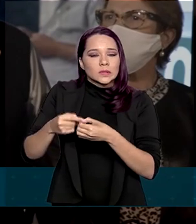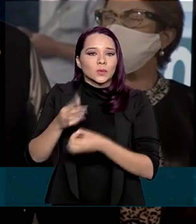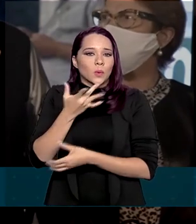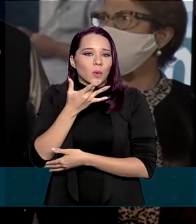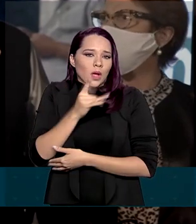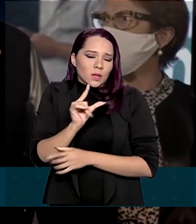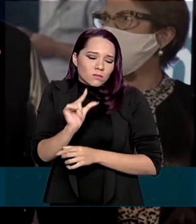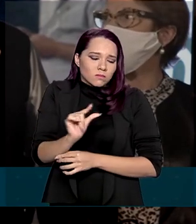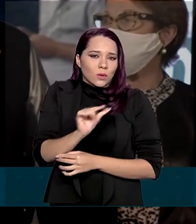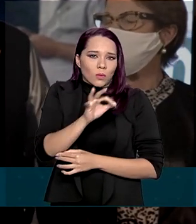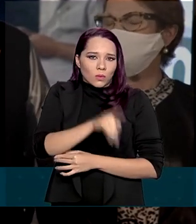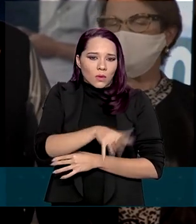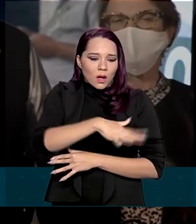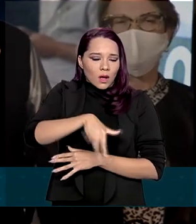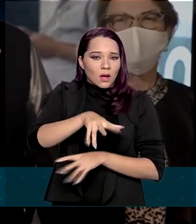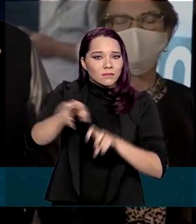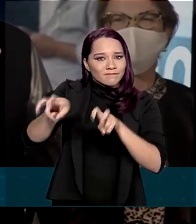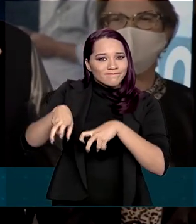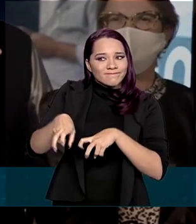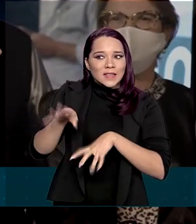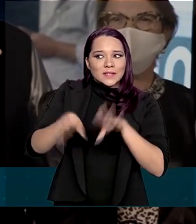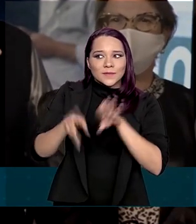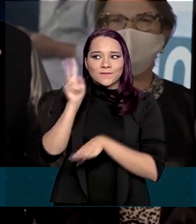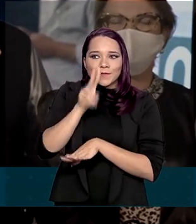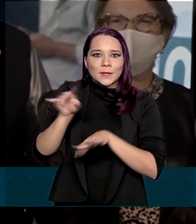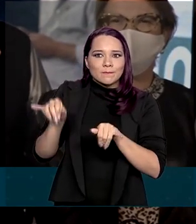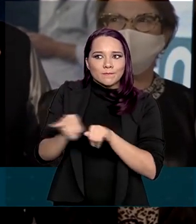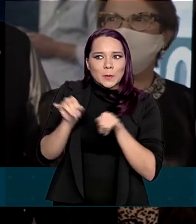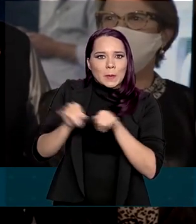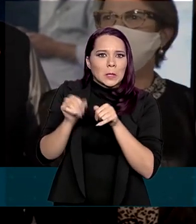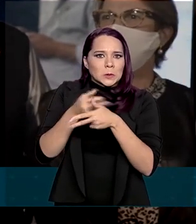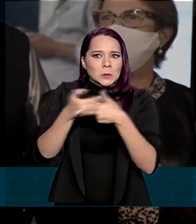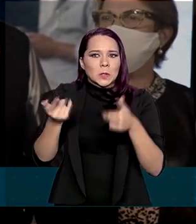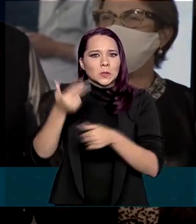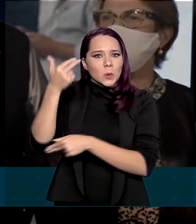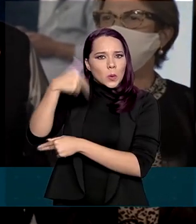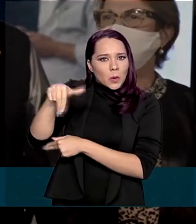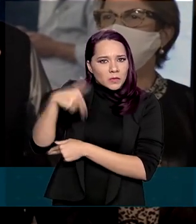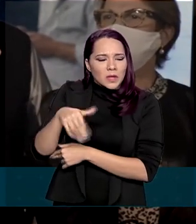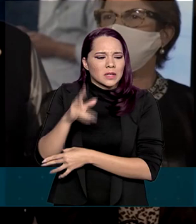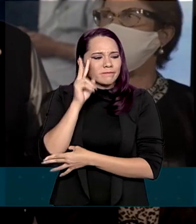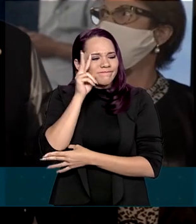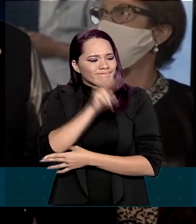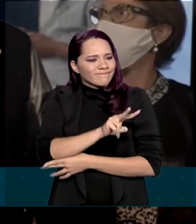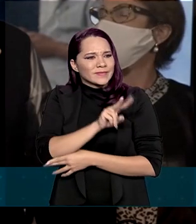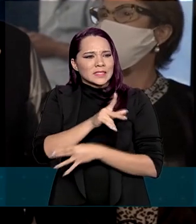campo, por isso que a gente vê, às vezes, bobagens em novelas, bobagens em